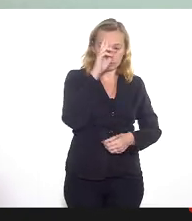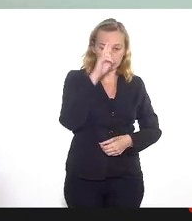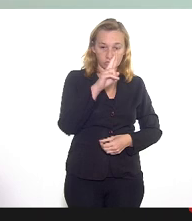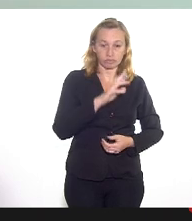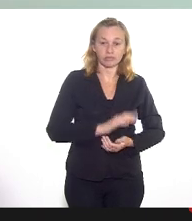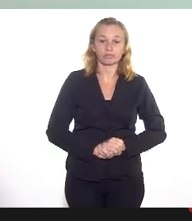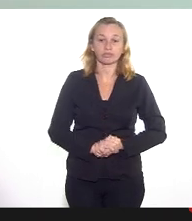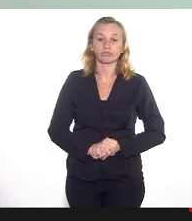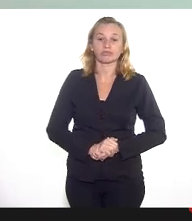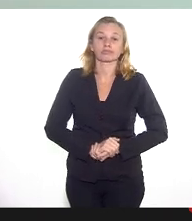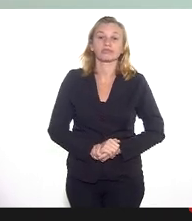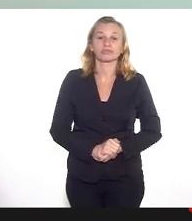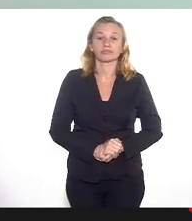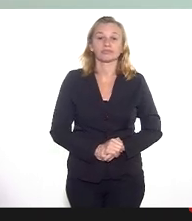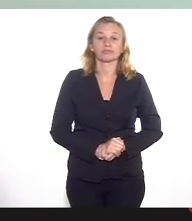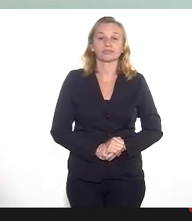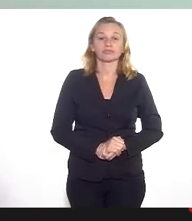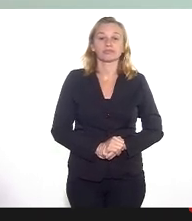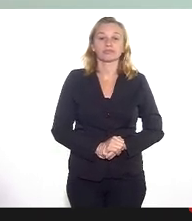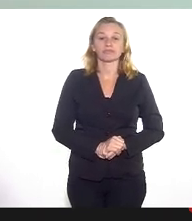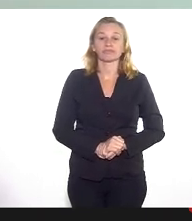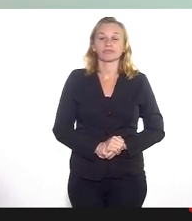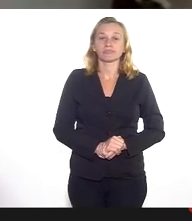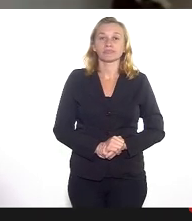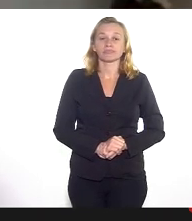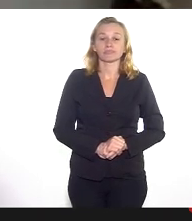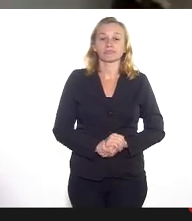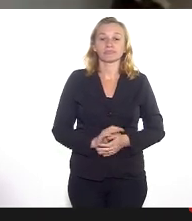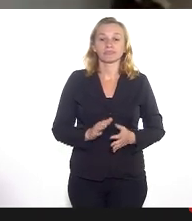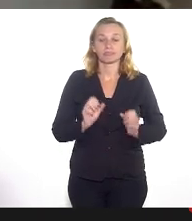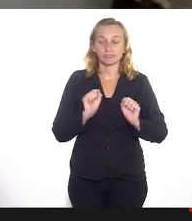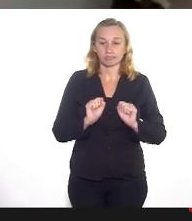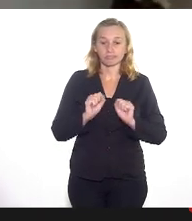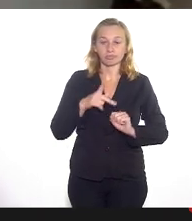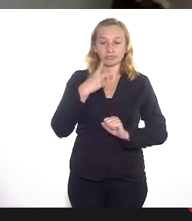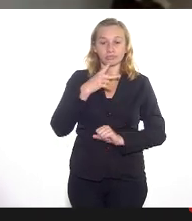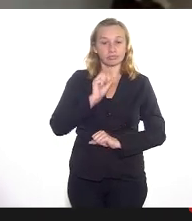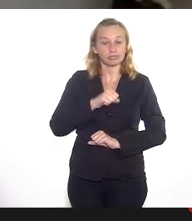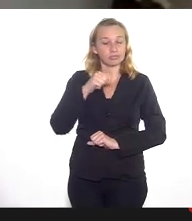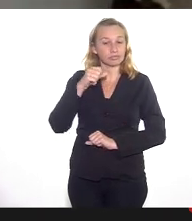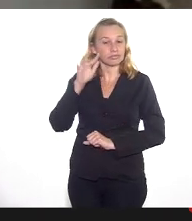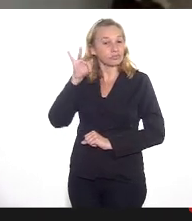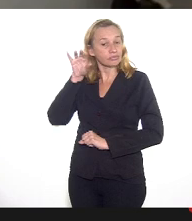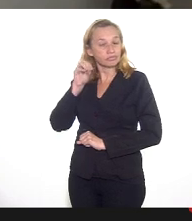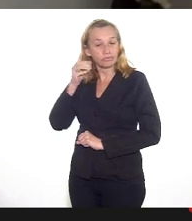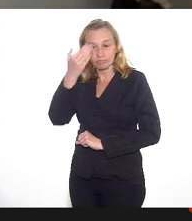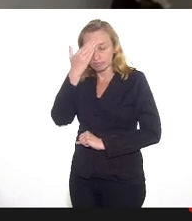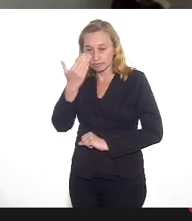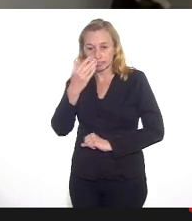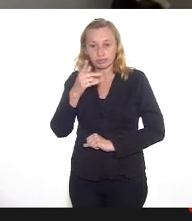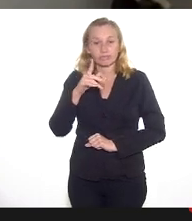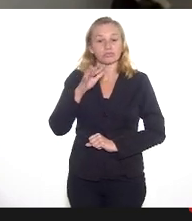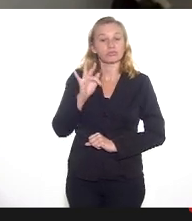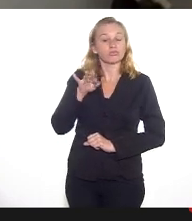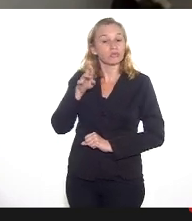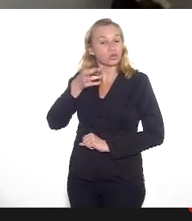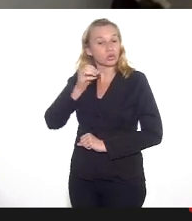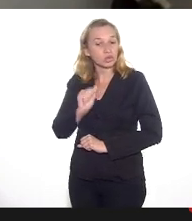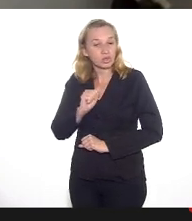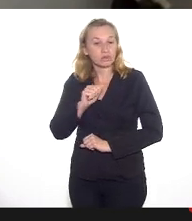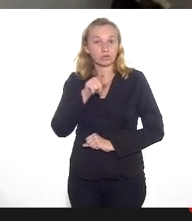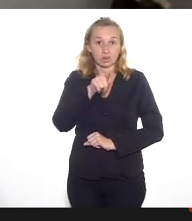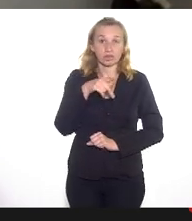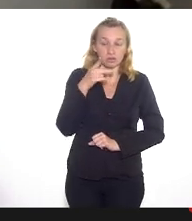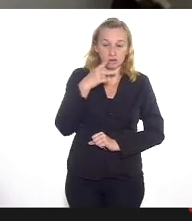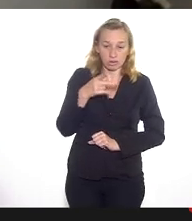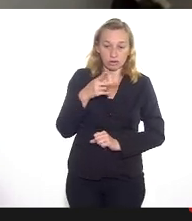se você quer colocar algum ponto específico. Não, posso colocar sim, Flávio, obrigado. Fortunato, eu acho que em relação ao ponto que você